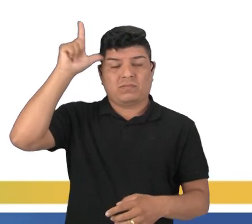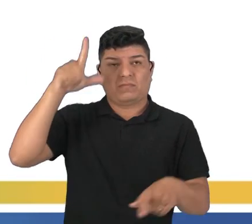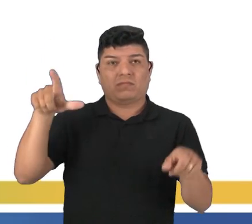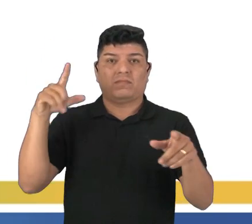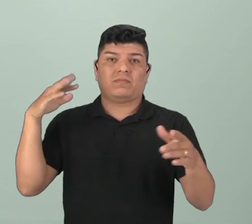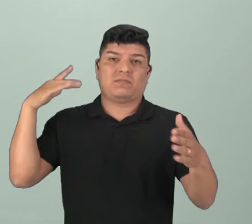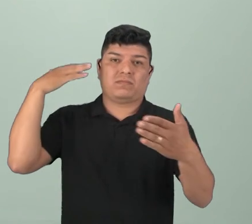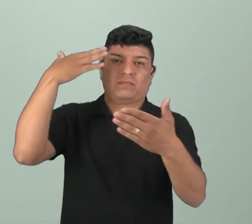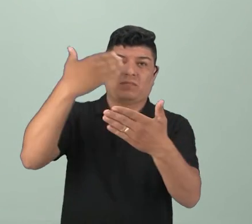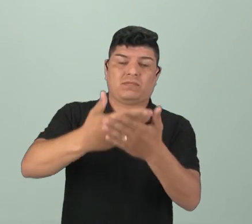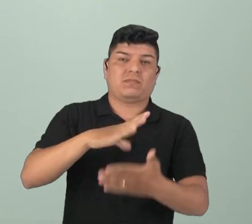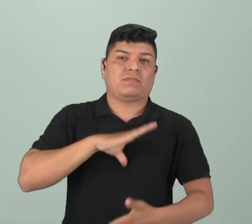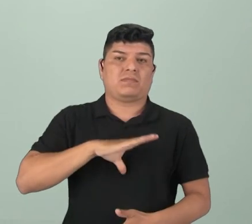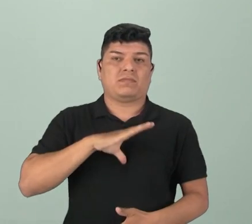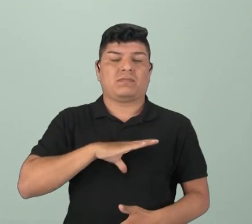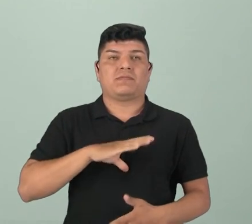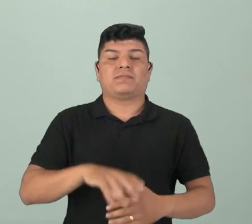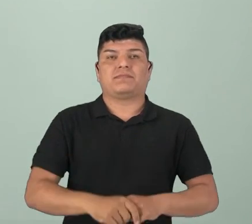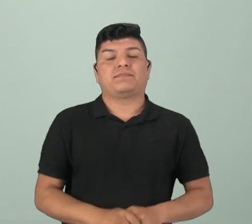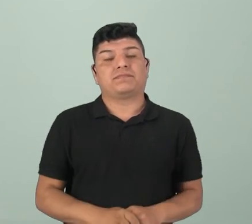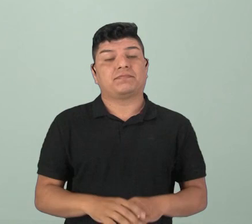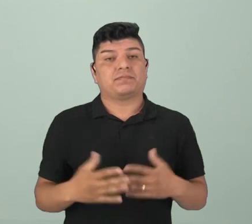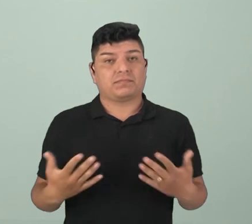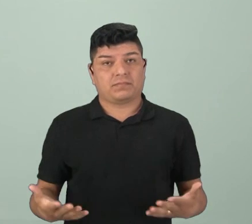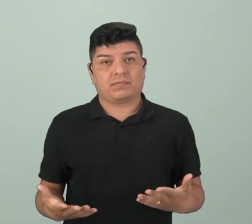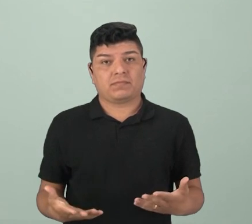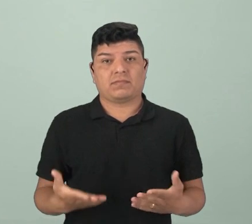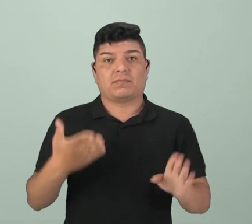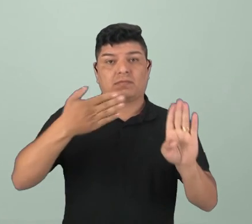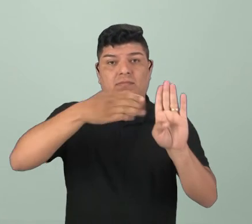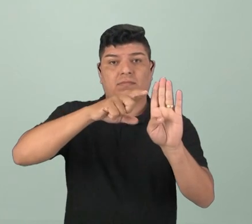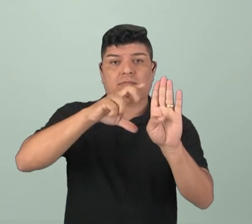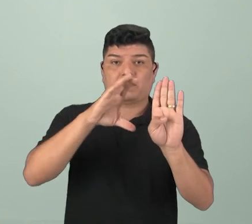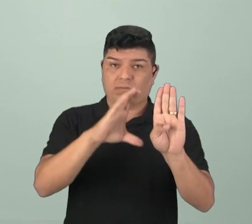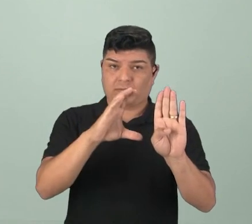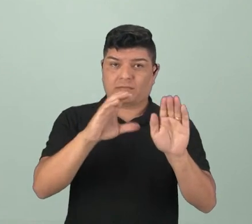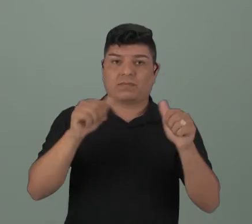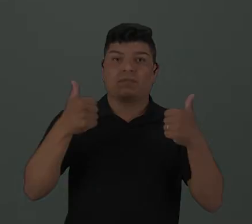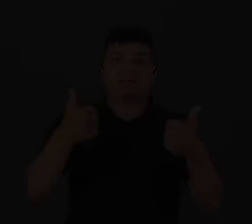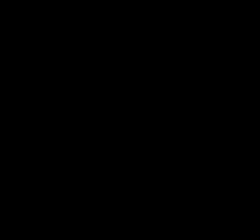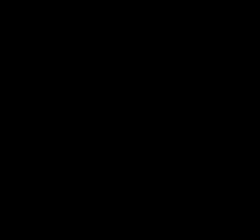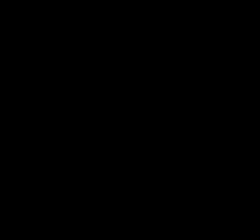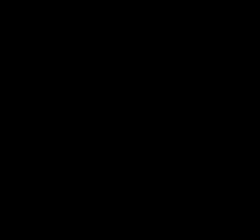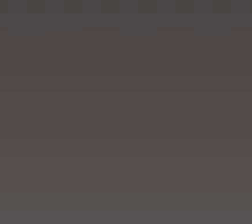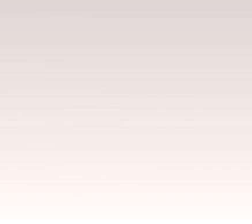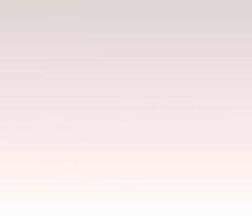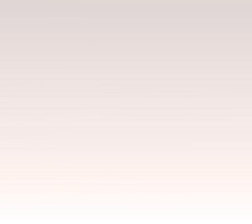português, tá? Então, gente, é isso. Não deixem de acessar a plataforma Eduque.